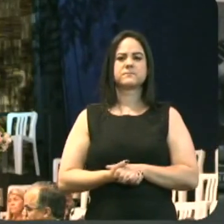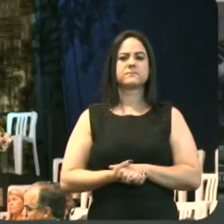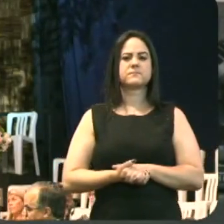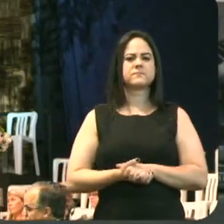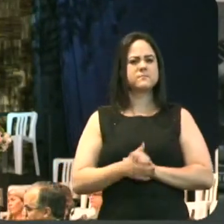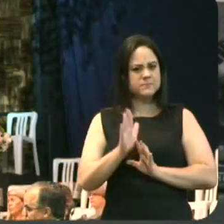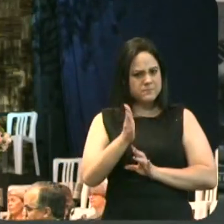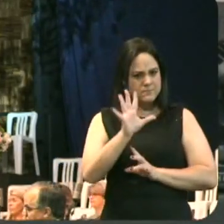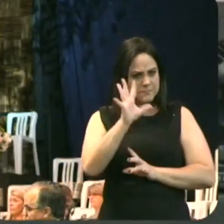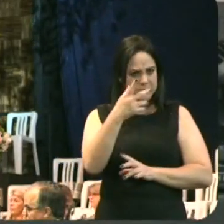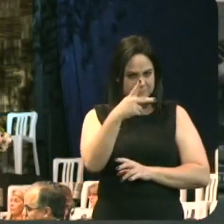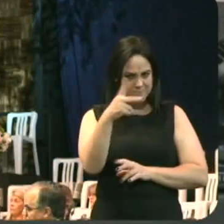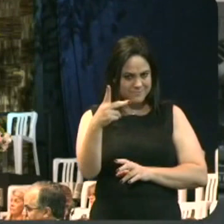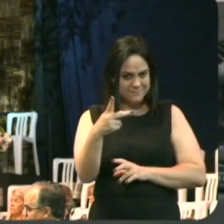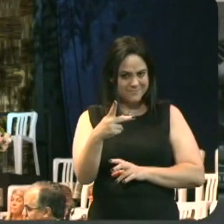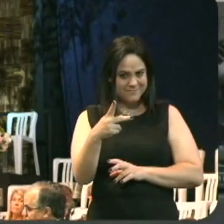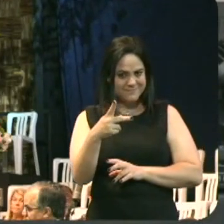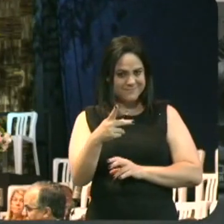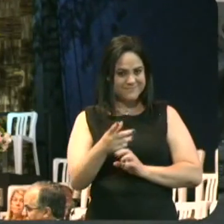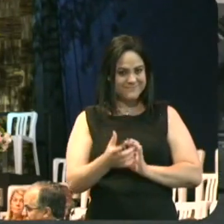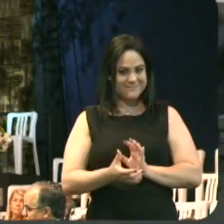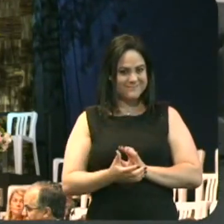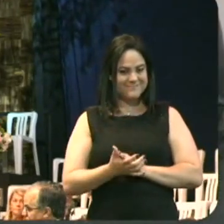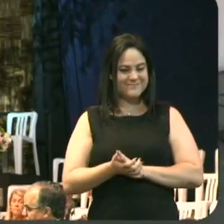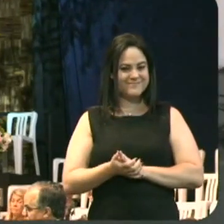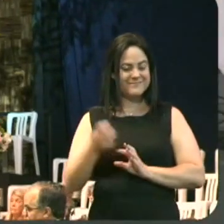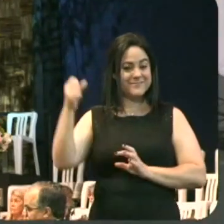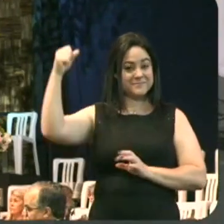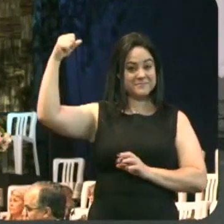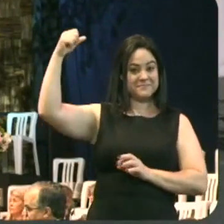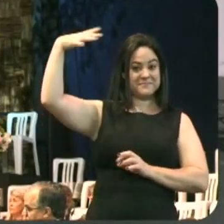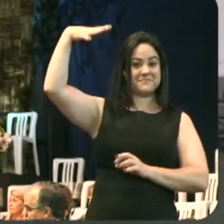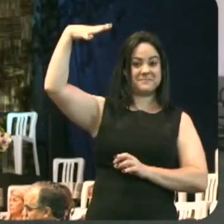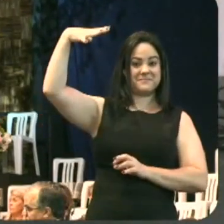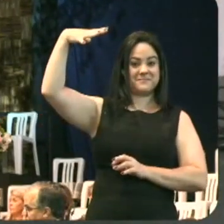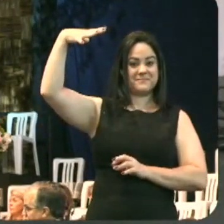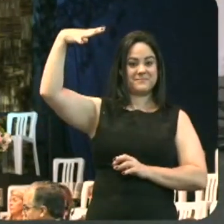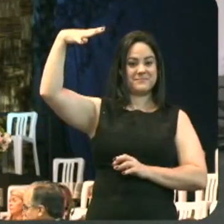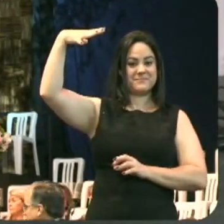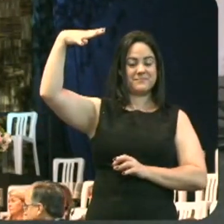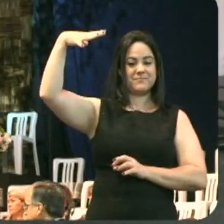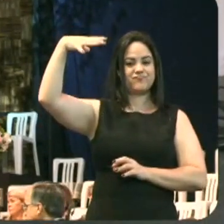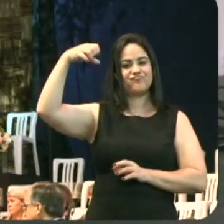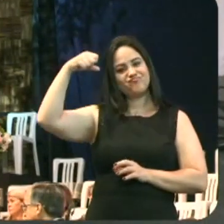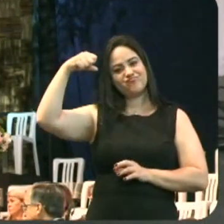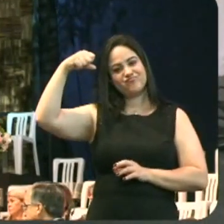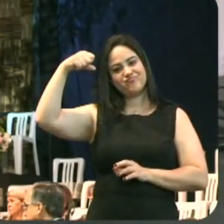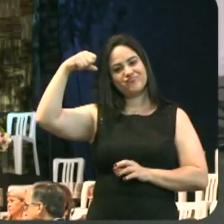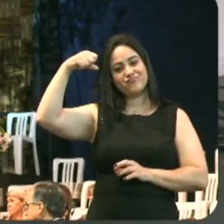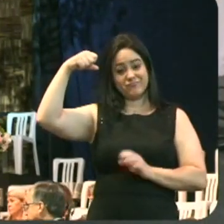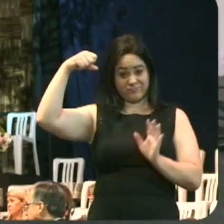Já aconteceu isso com você? Da luz brilhar e a escuridão voltar?